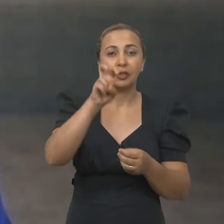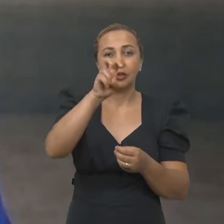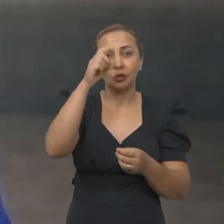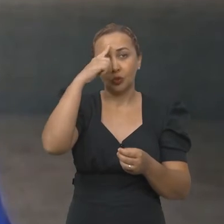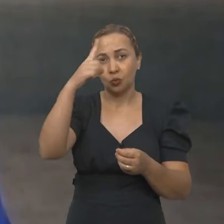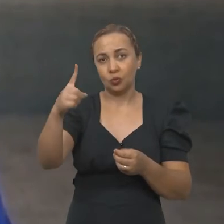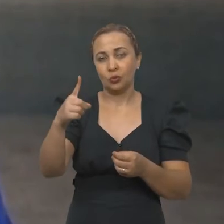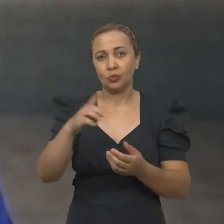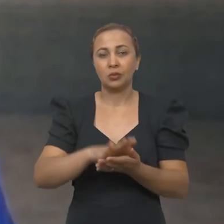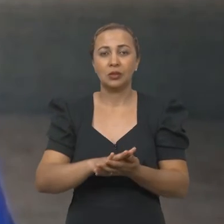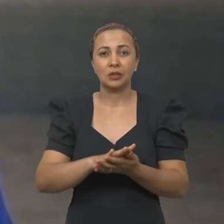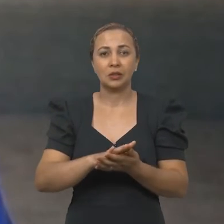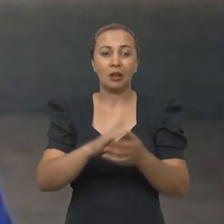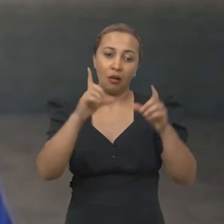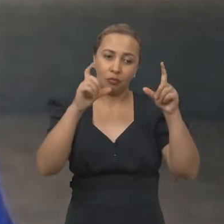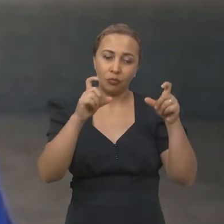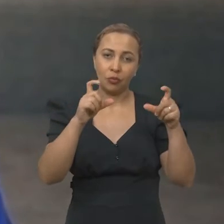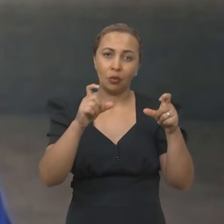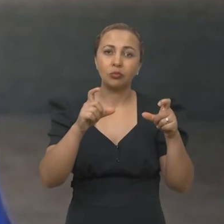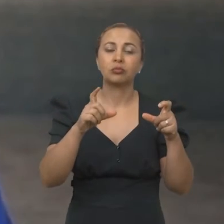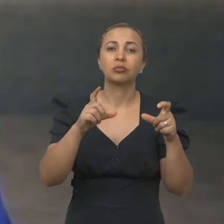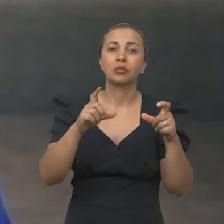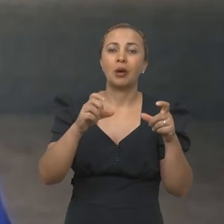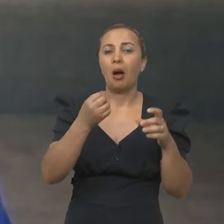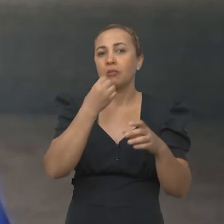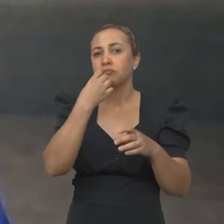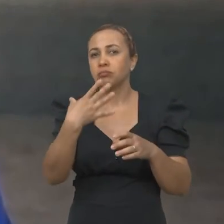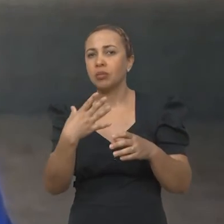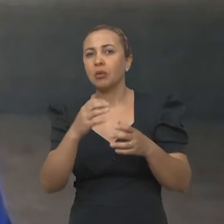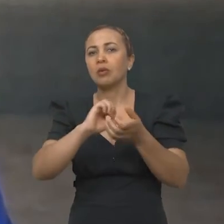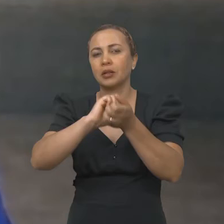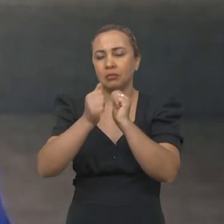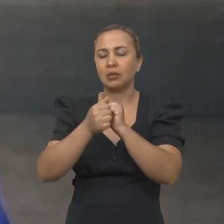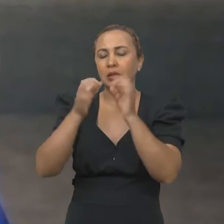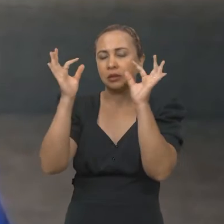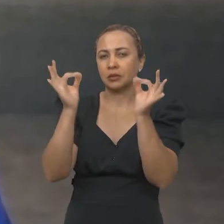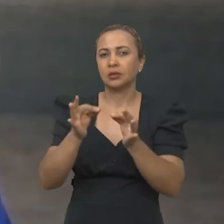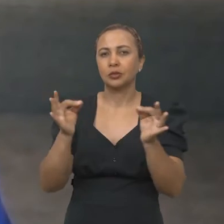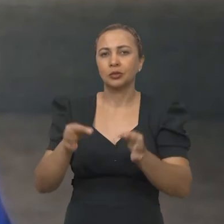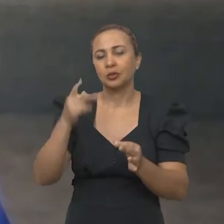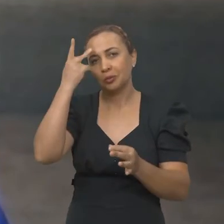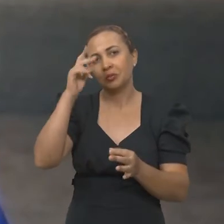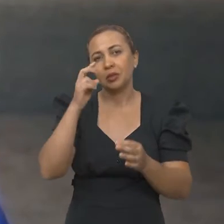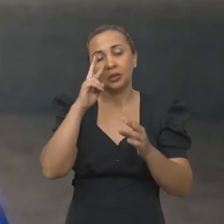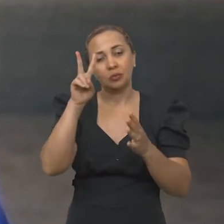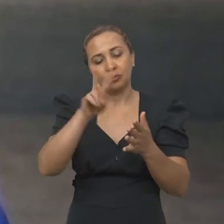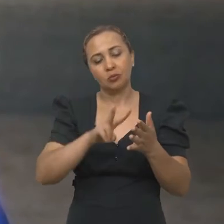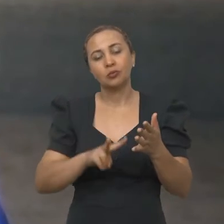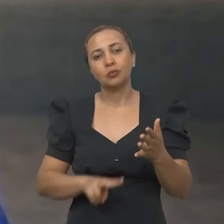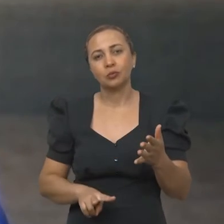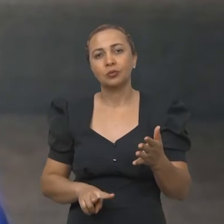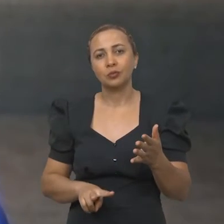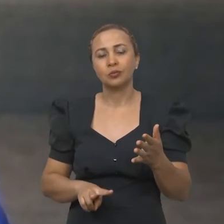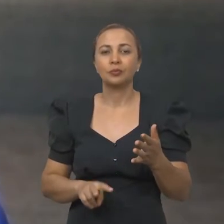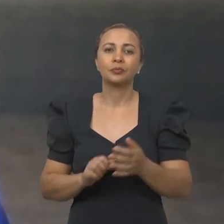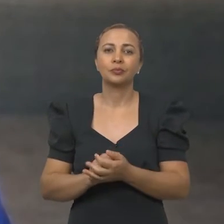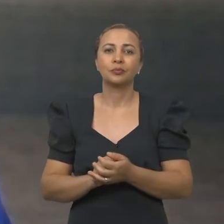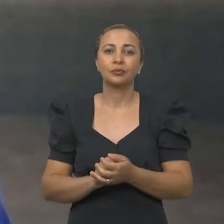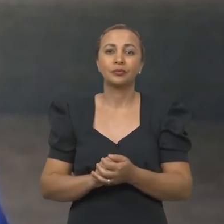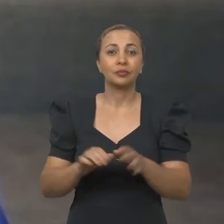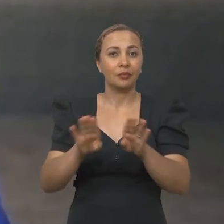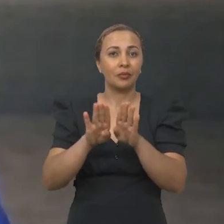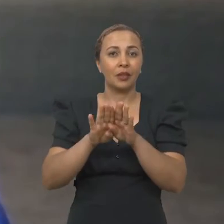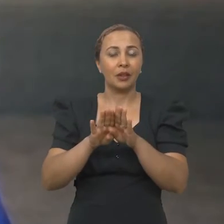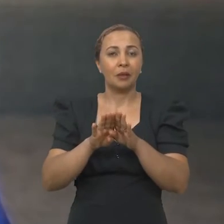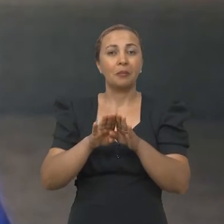5 dias. Então, se tratam de imagens bastante adequadas para esse tipo de observação